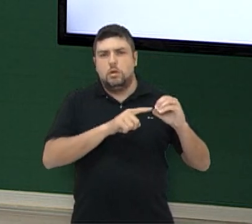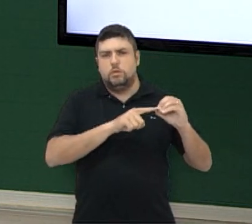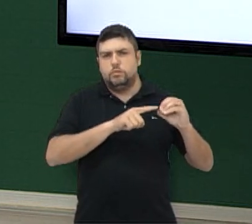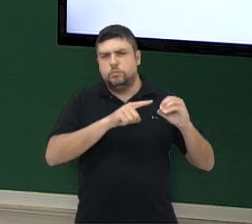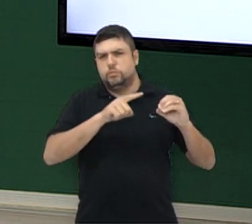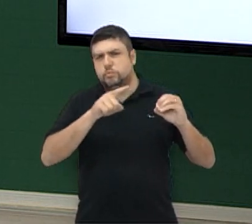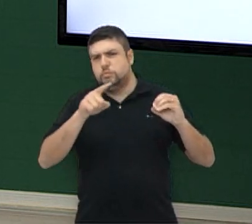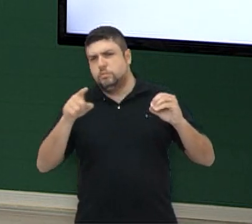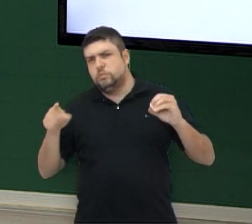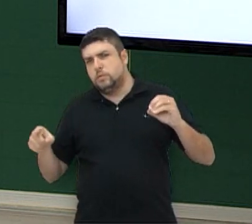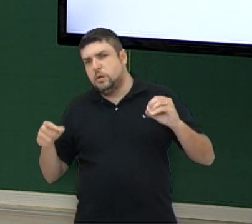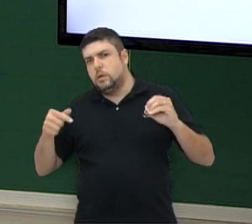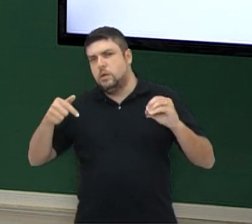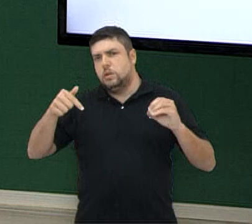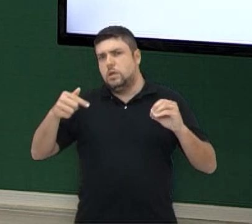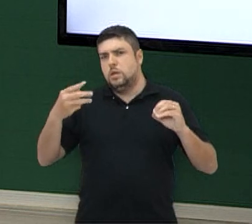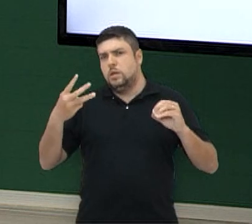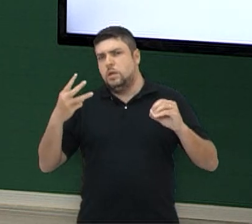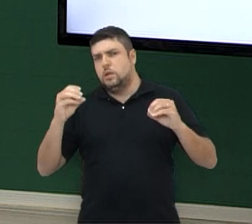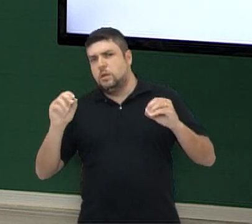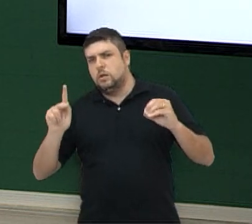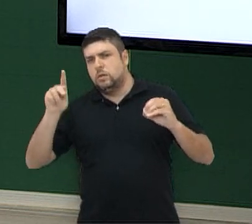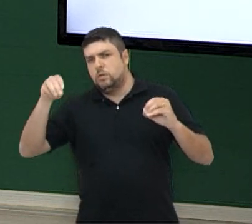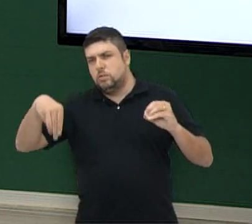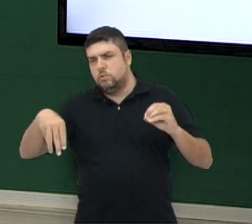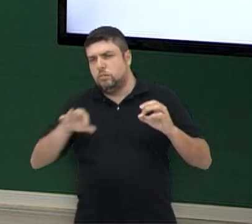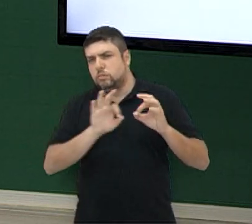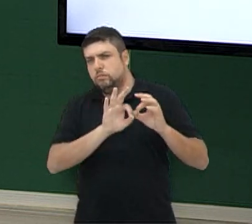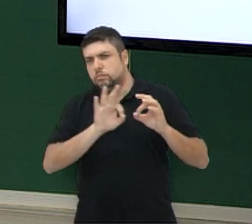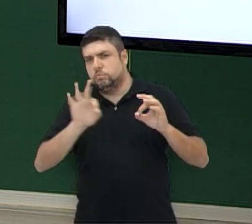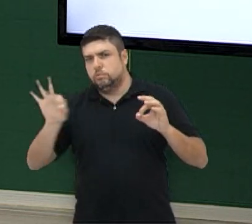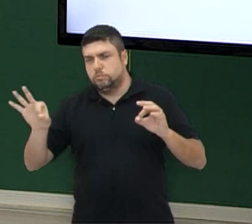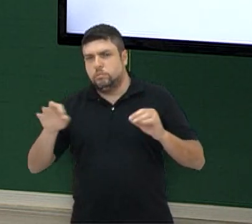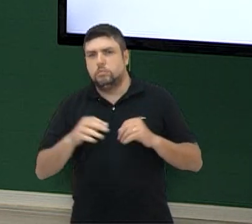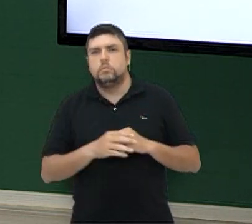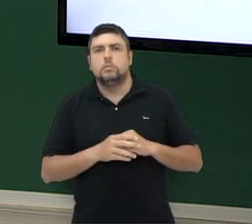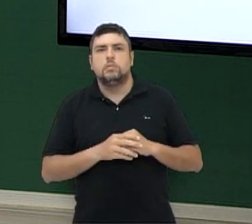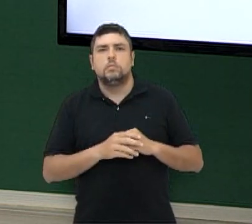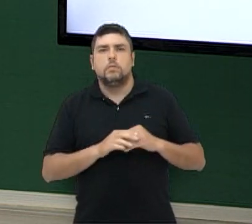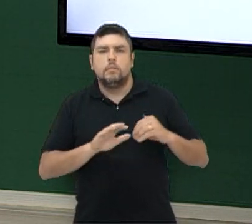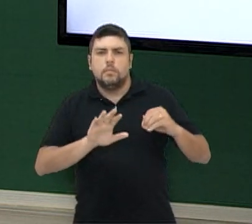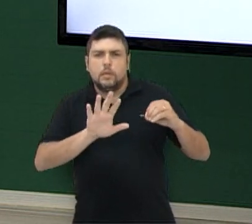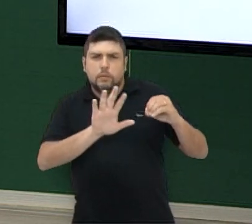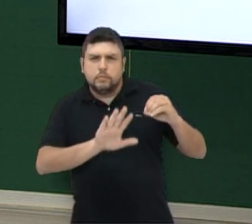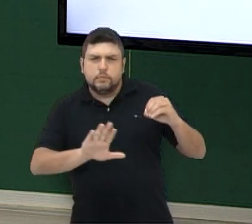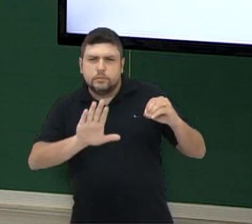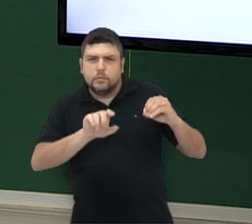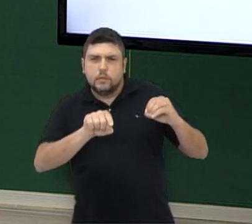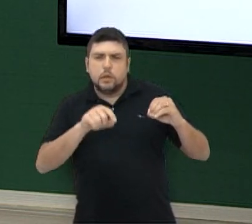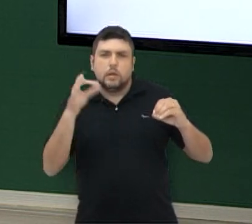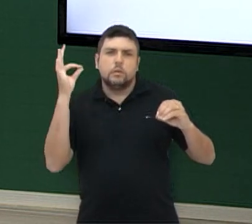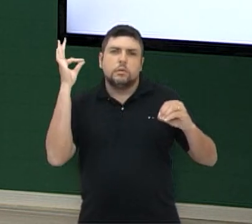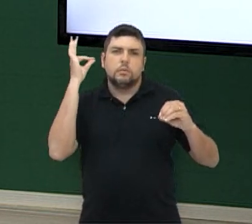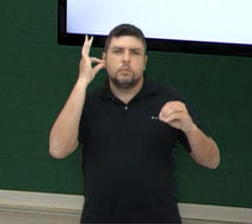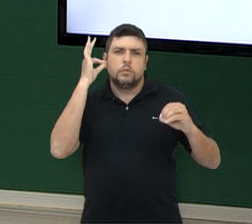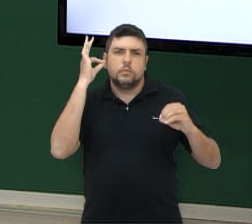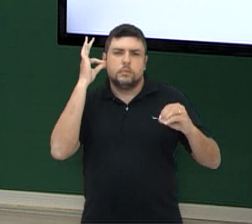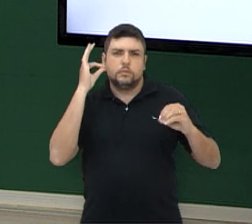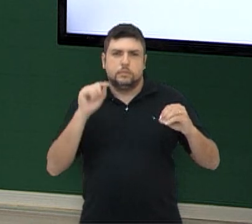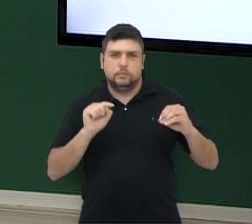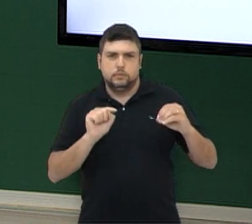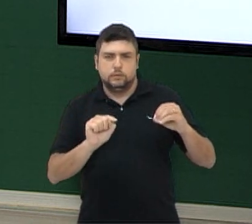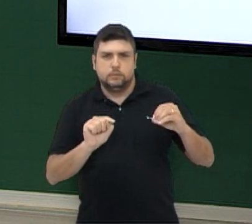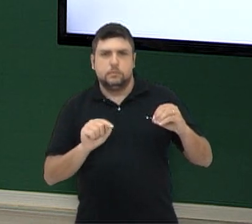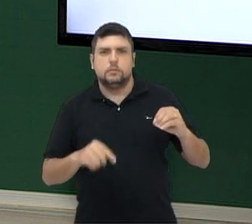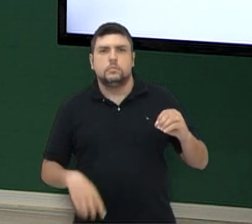730, mais ou menos, se eu não estou enganado. E Ponta Grossa está aqui. Então a vovó, ela